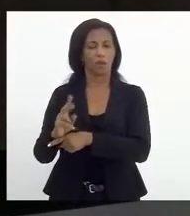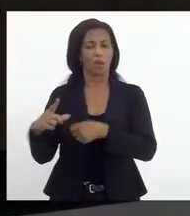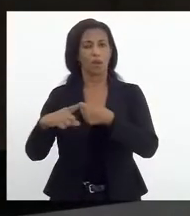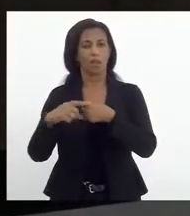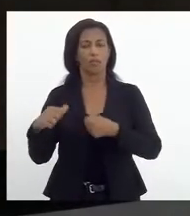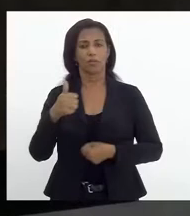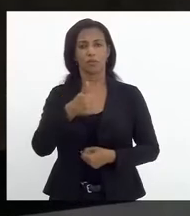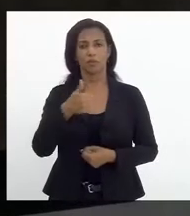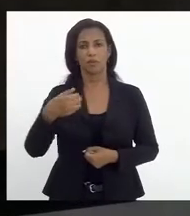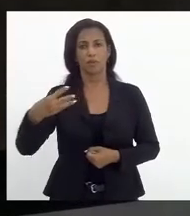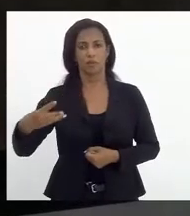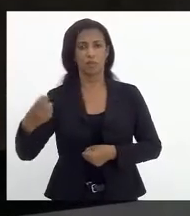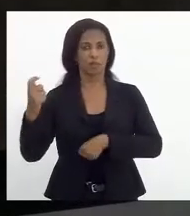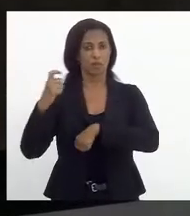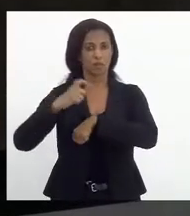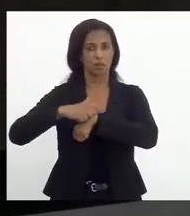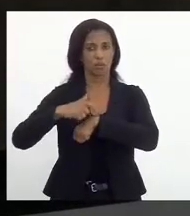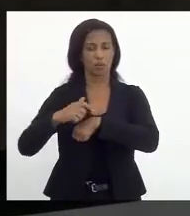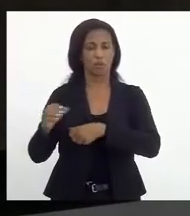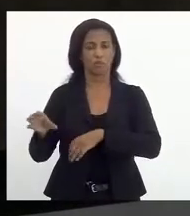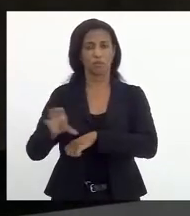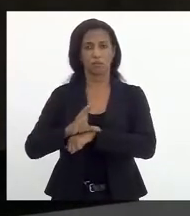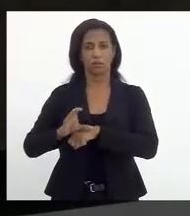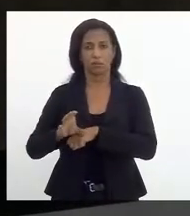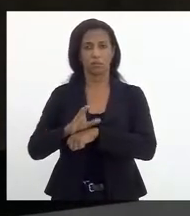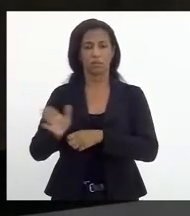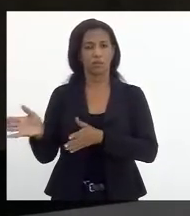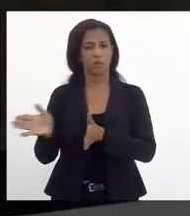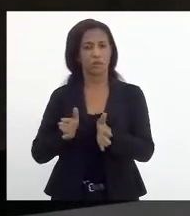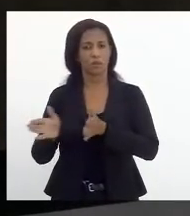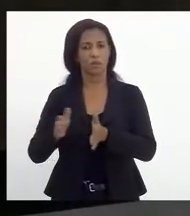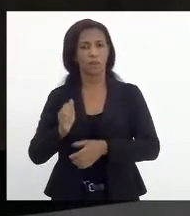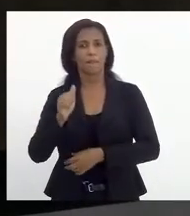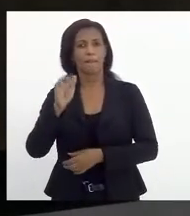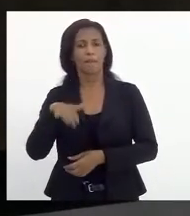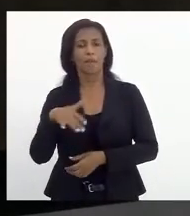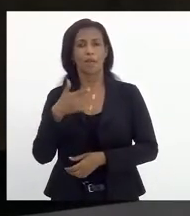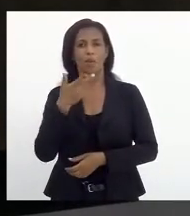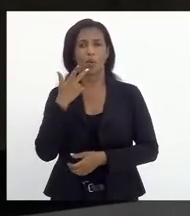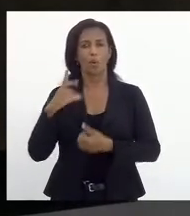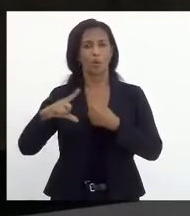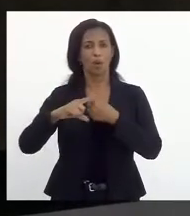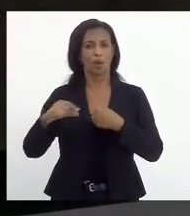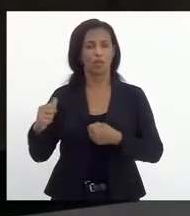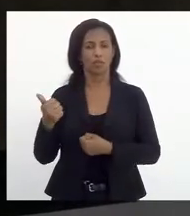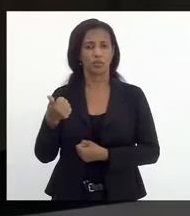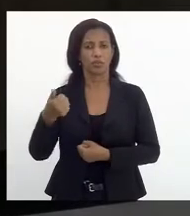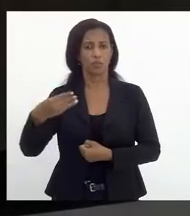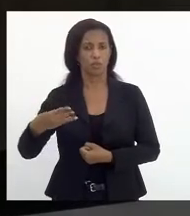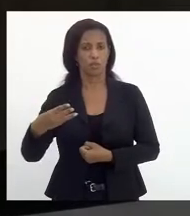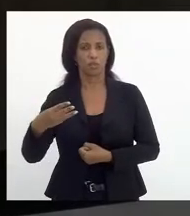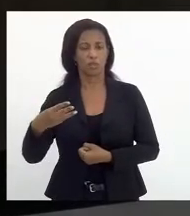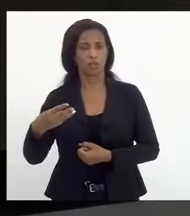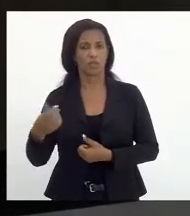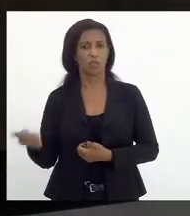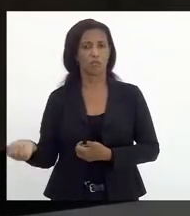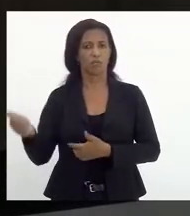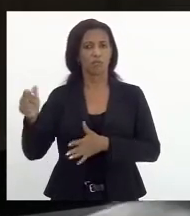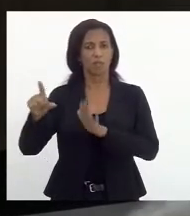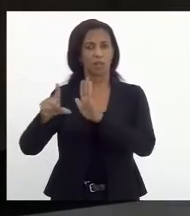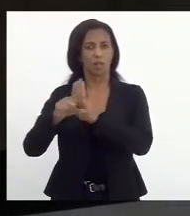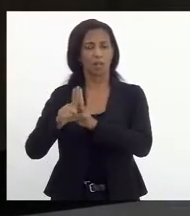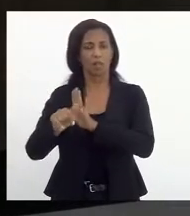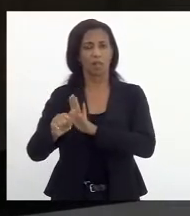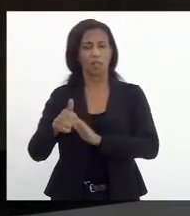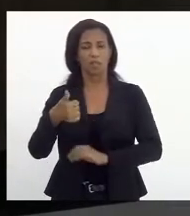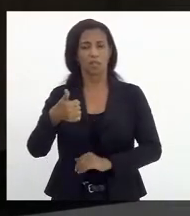113 do ato das disposições constitucionais transitórias, bem como artigo 16, inciso 1º da Lei Complementar 101, de 4